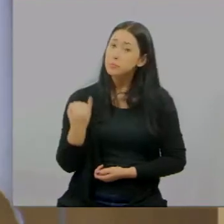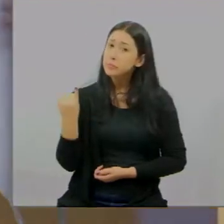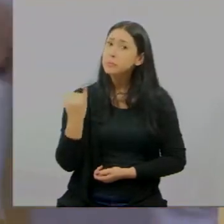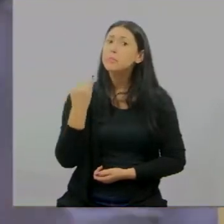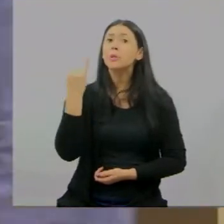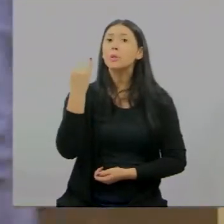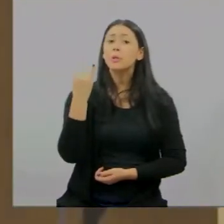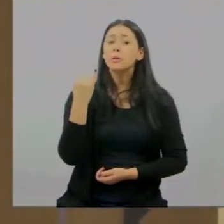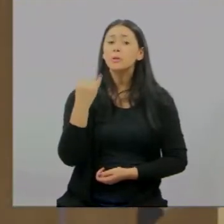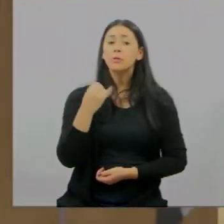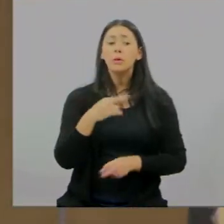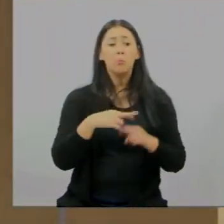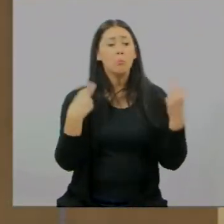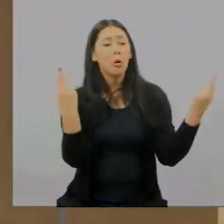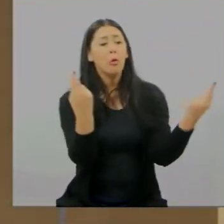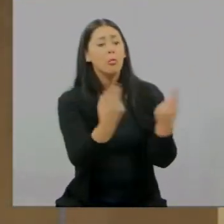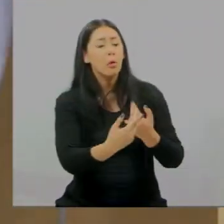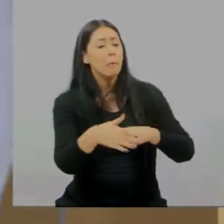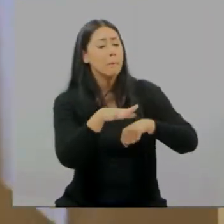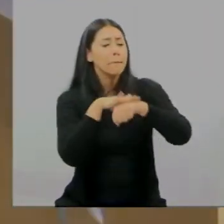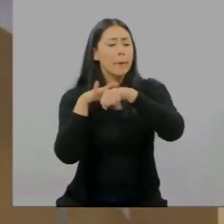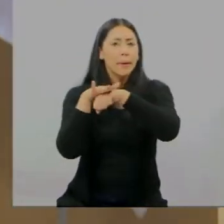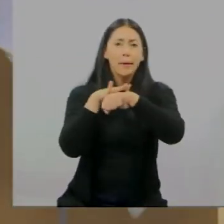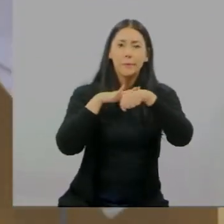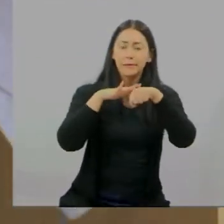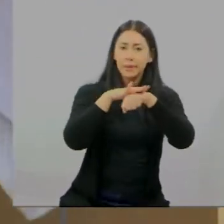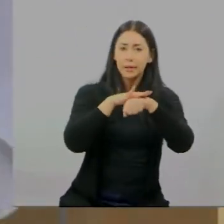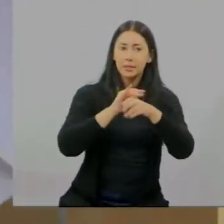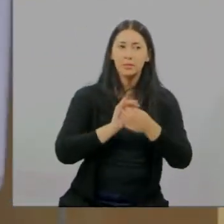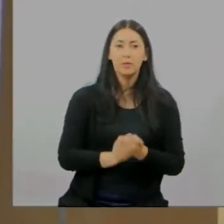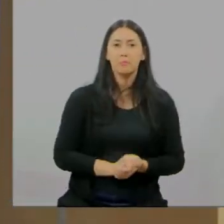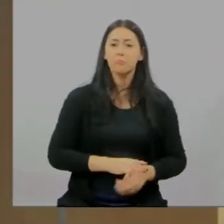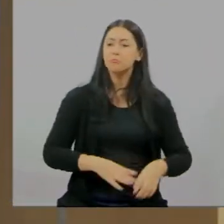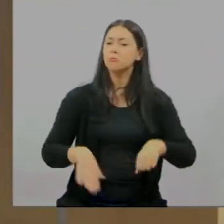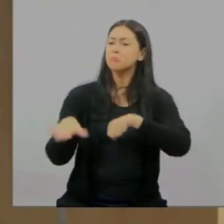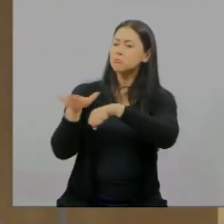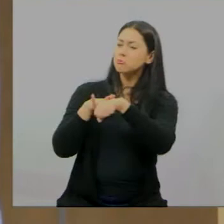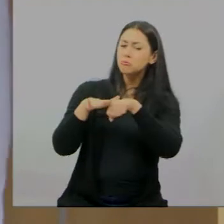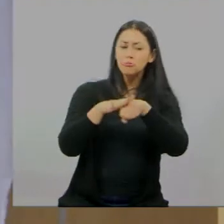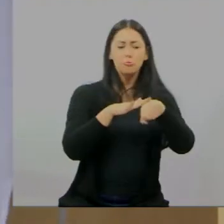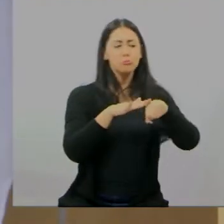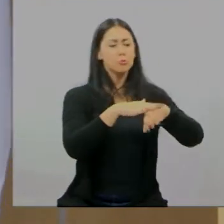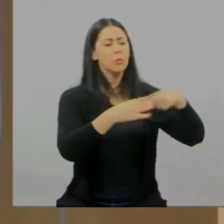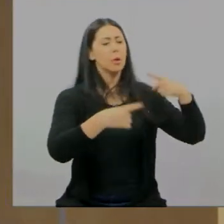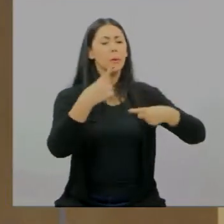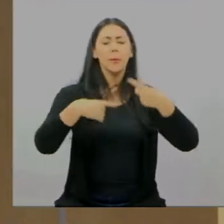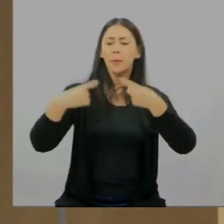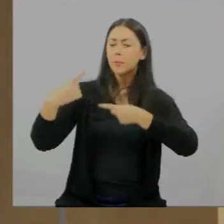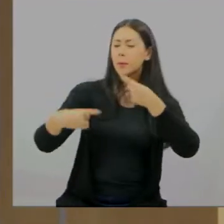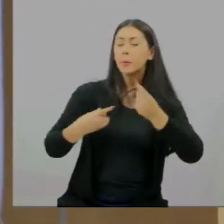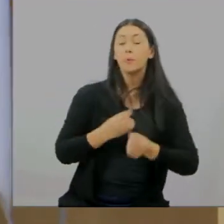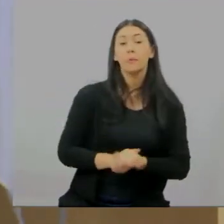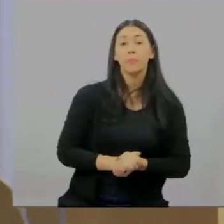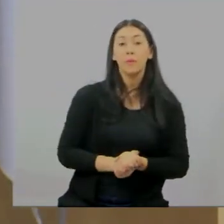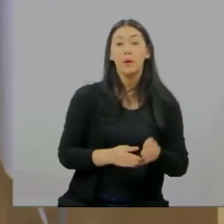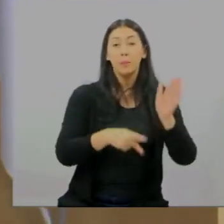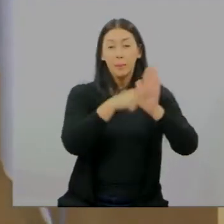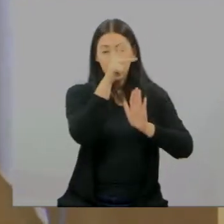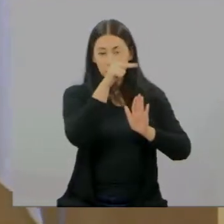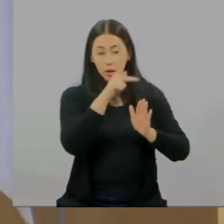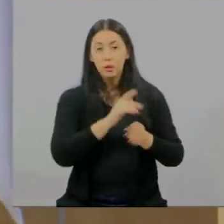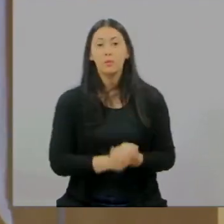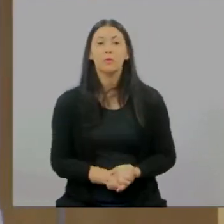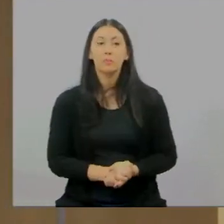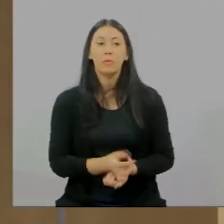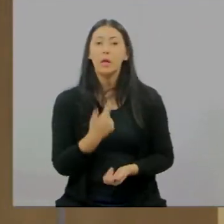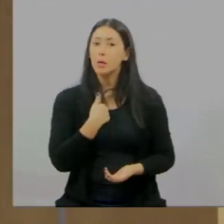roda de conversa. A grandeza que é discutir com os atores envolvidos. E nesse projeto,